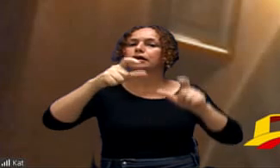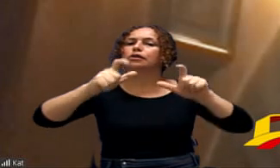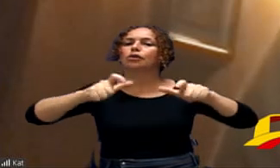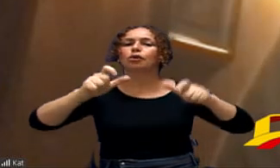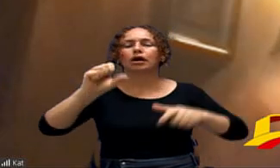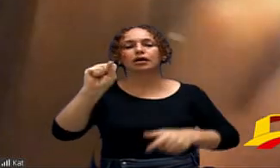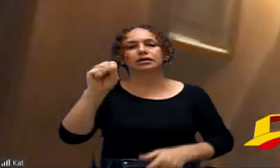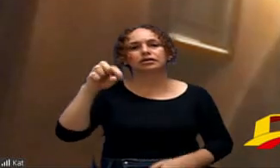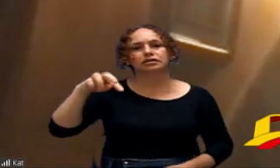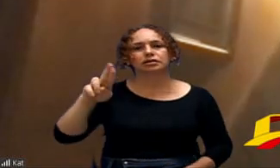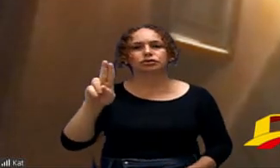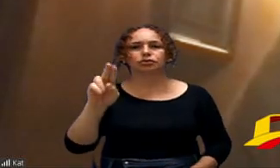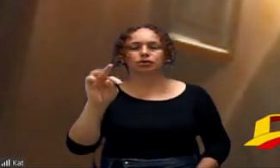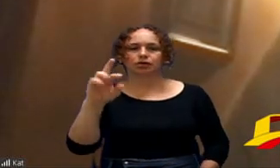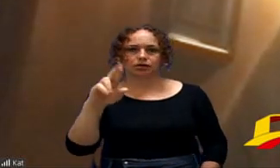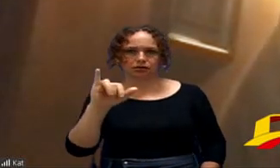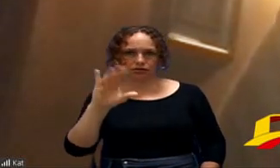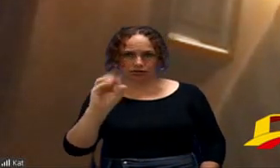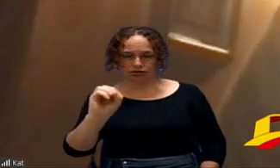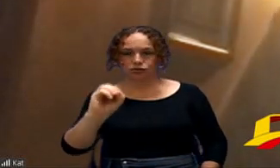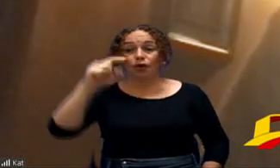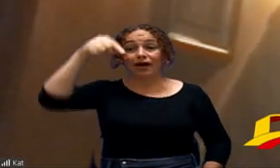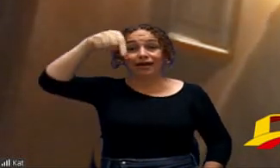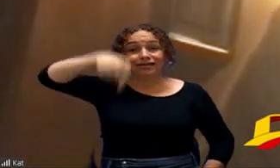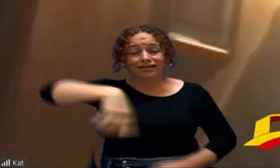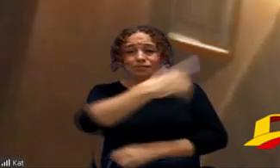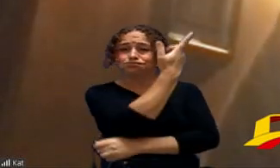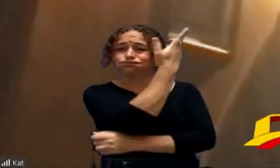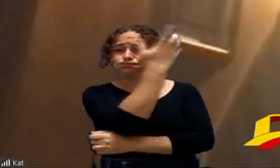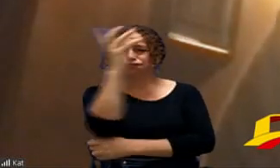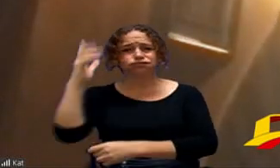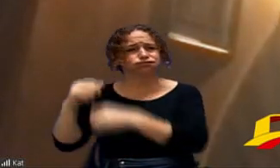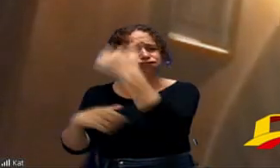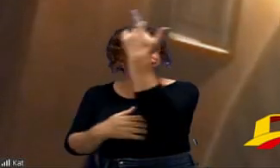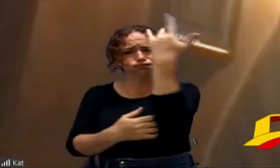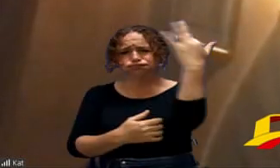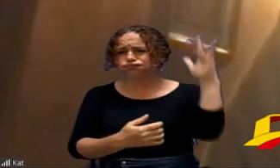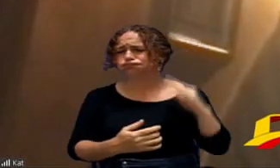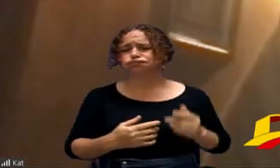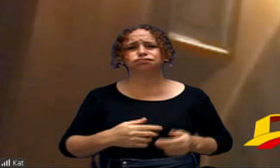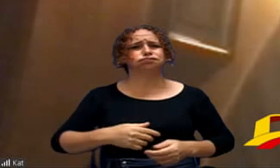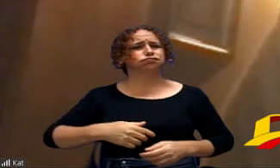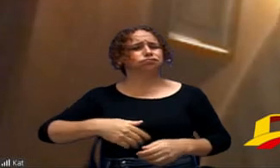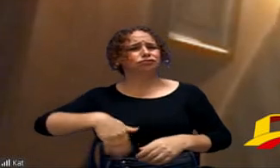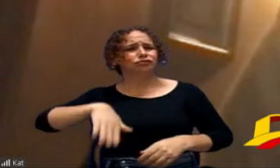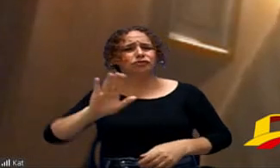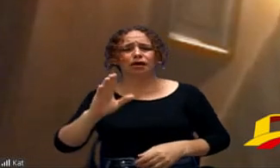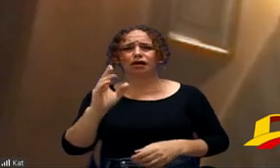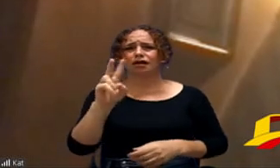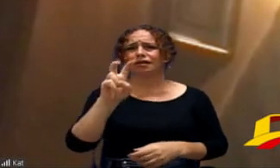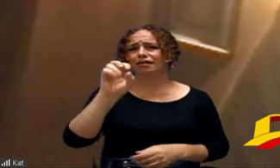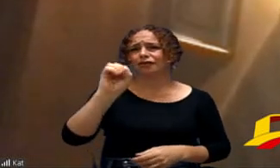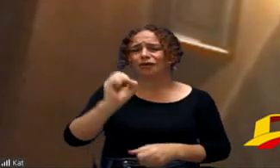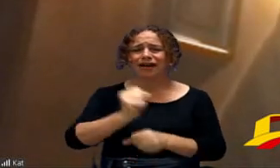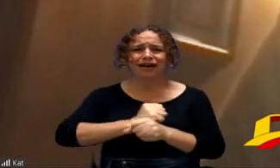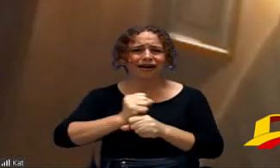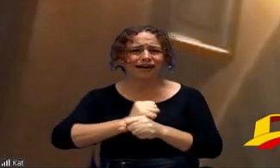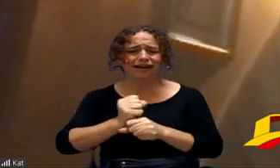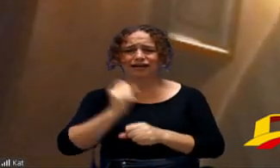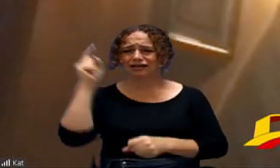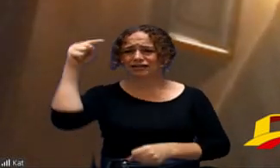sozinho. Essa natureza. Para 50 anos, ele mora no lugar fora da